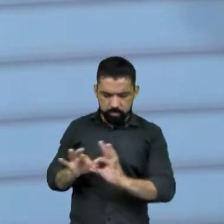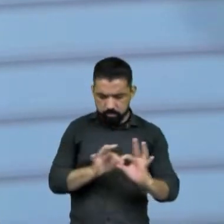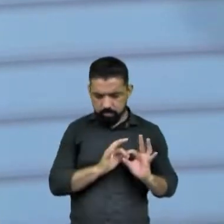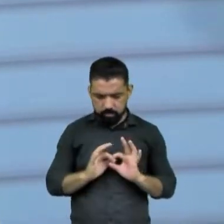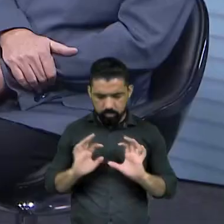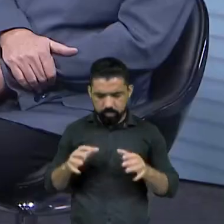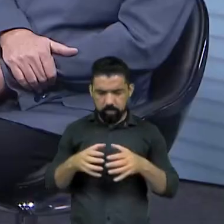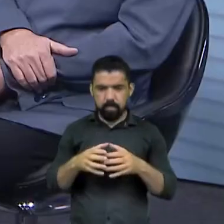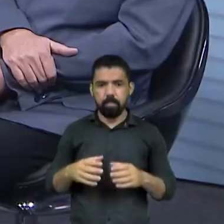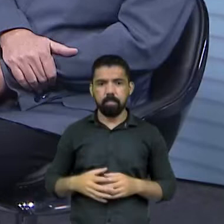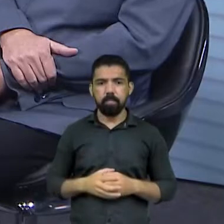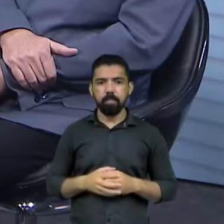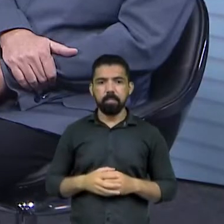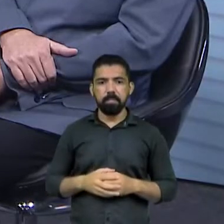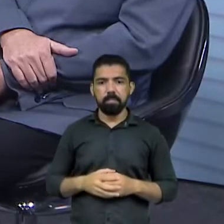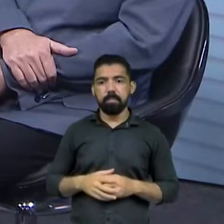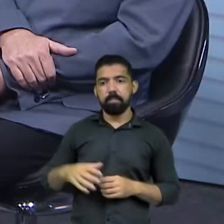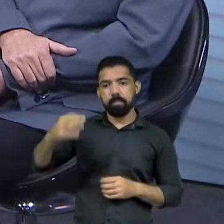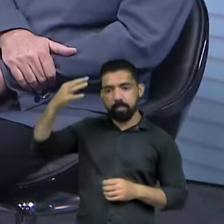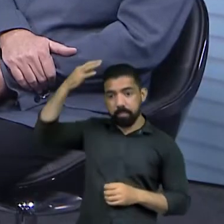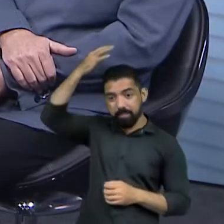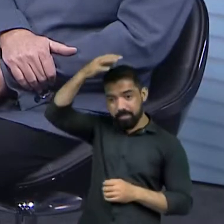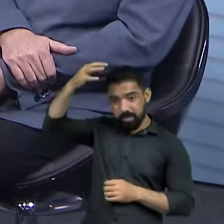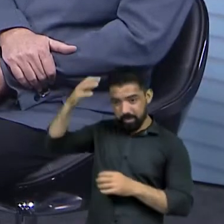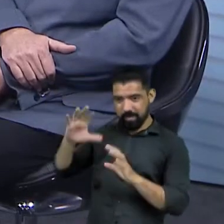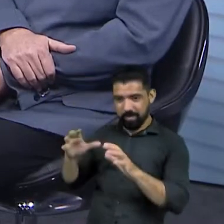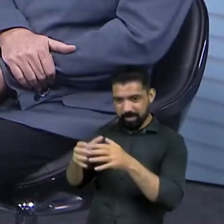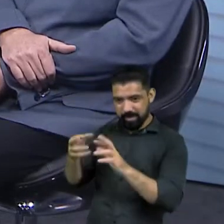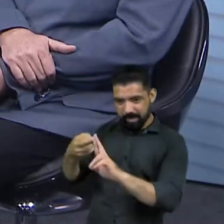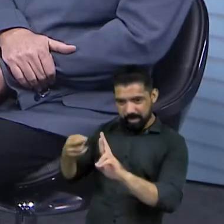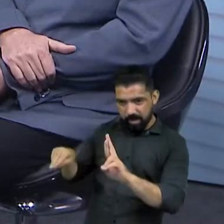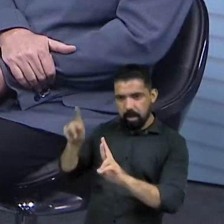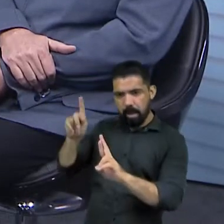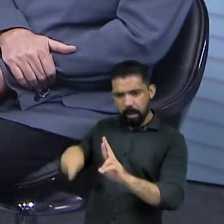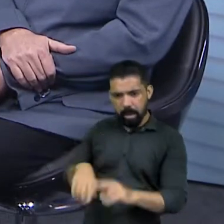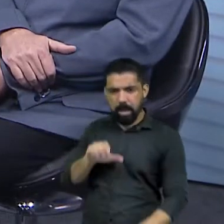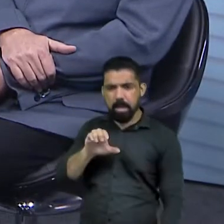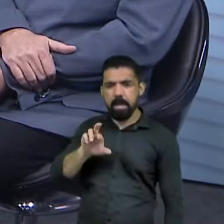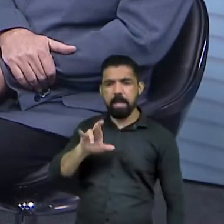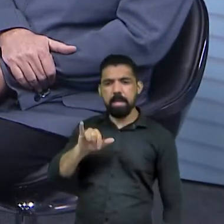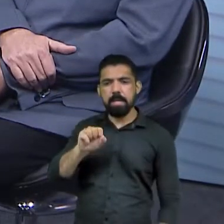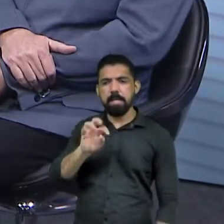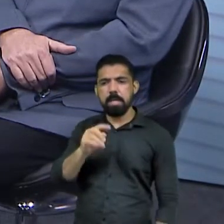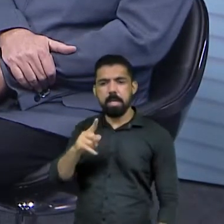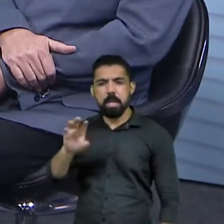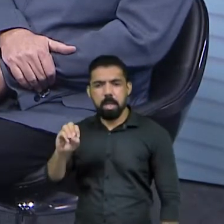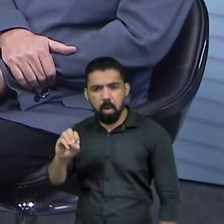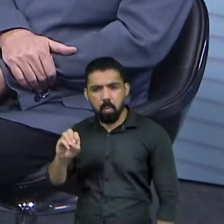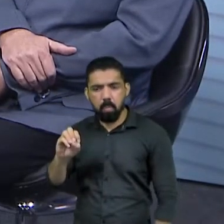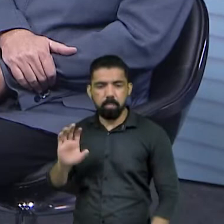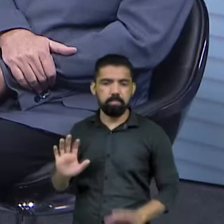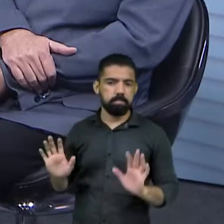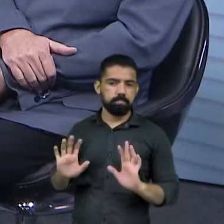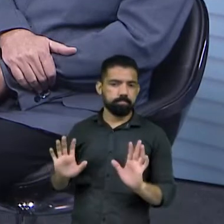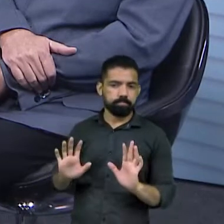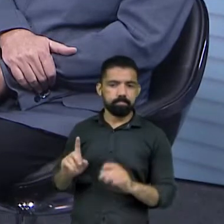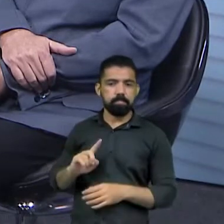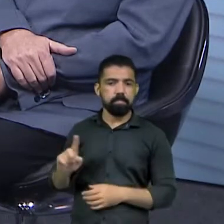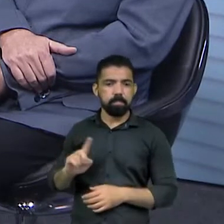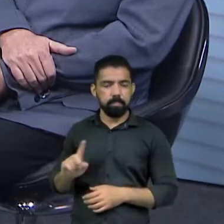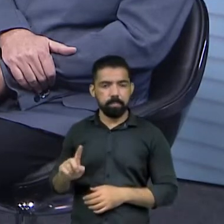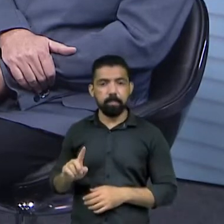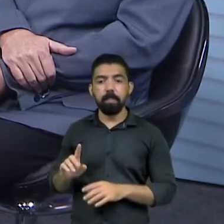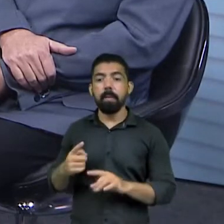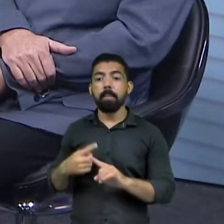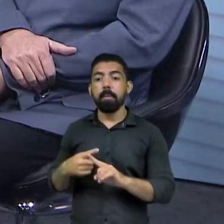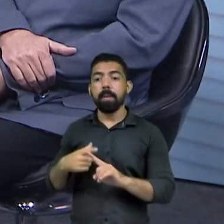espíritas são cristãos não eles não são cristãos mas mas ent porque há há um um ponto que Diverge muito na na na do do Espírito pro